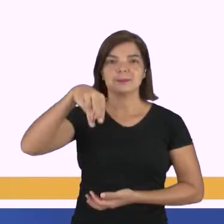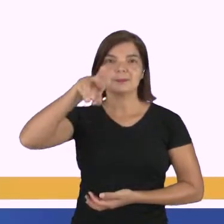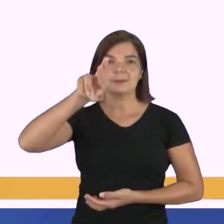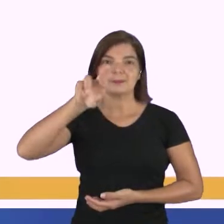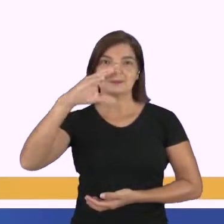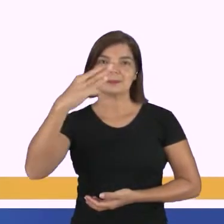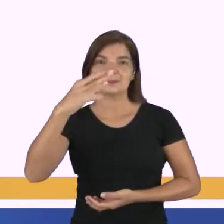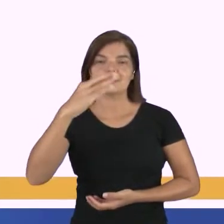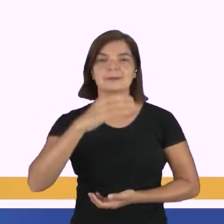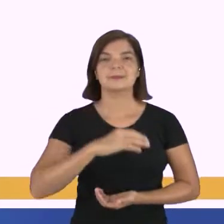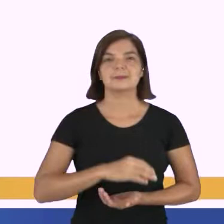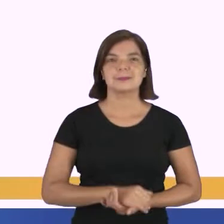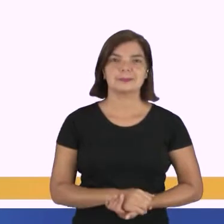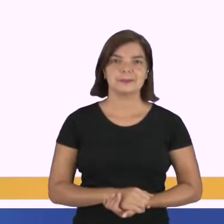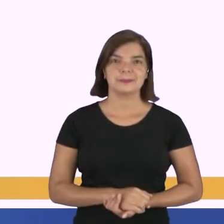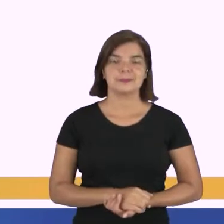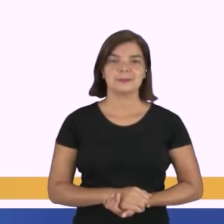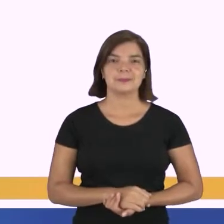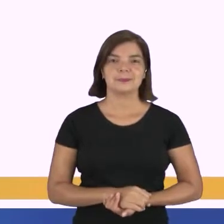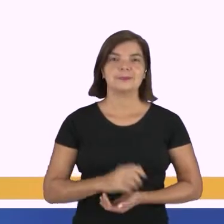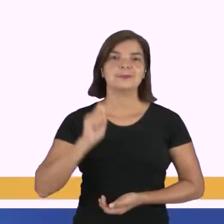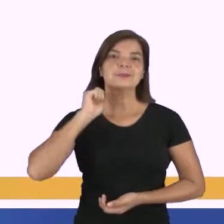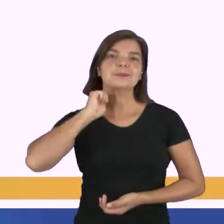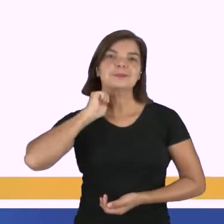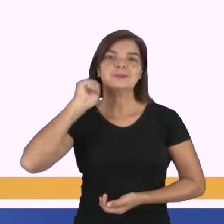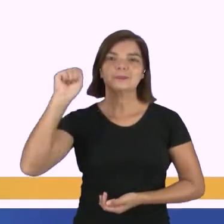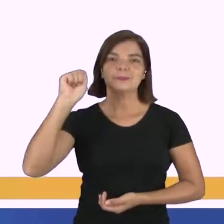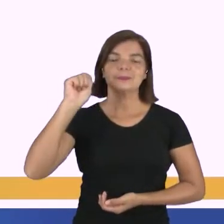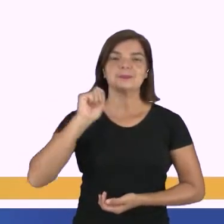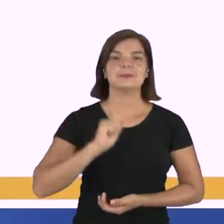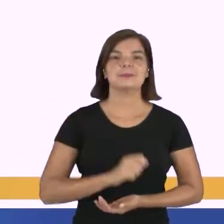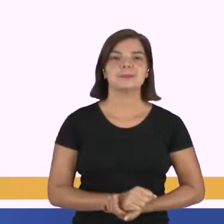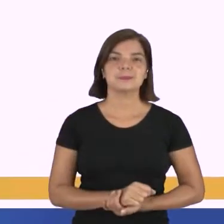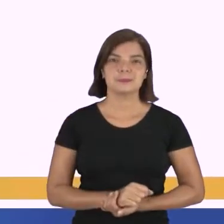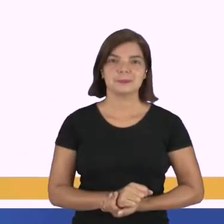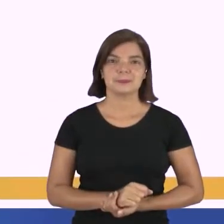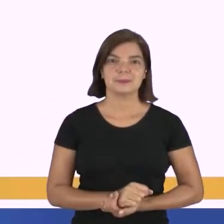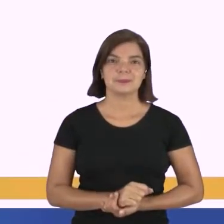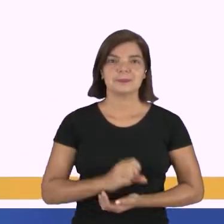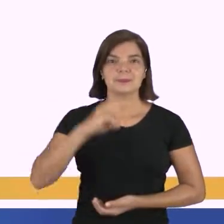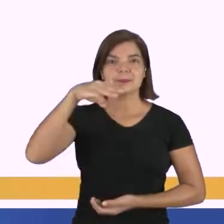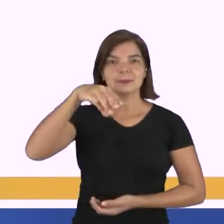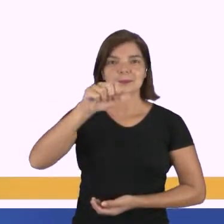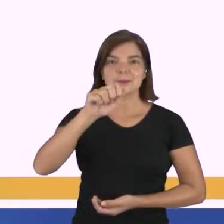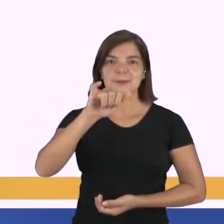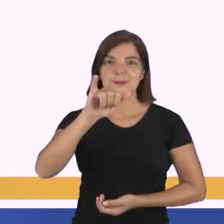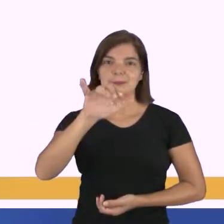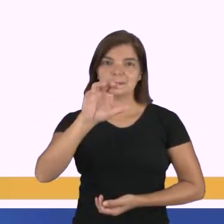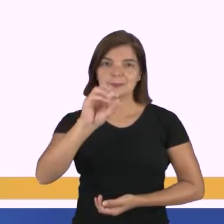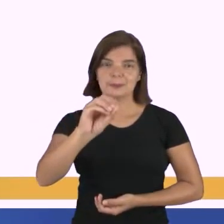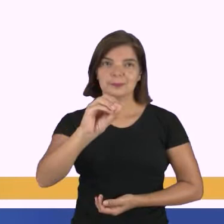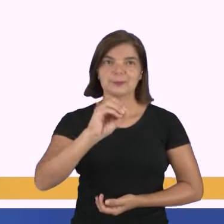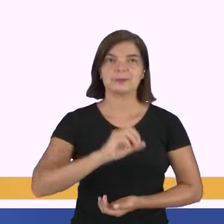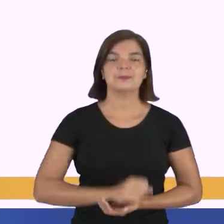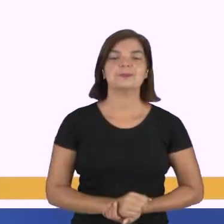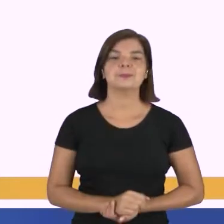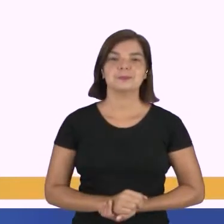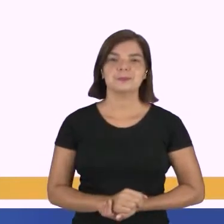March, março. April, abril. May,